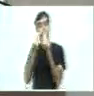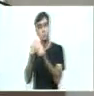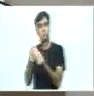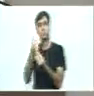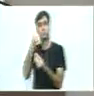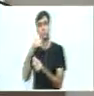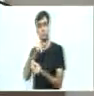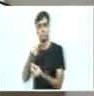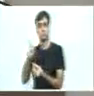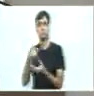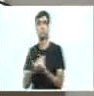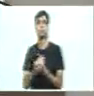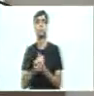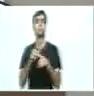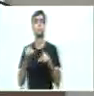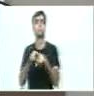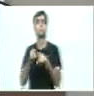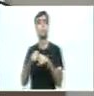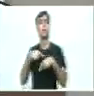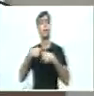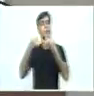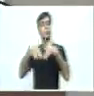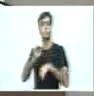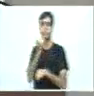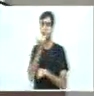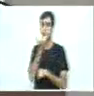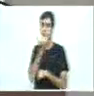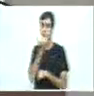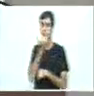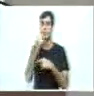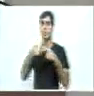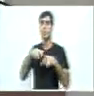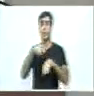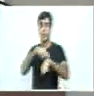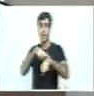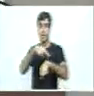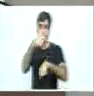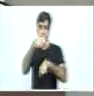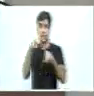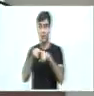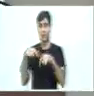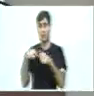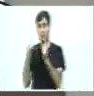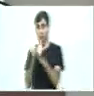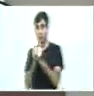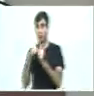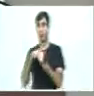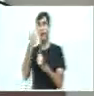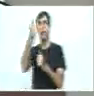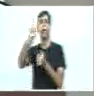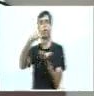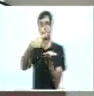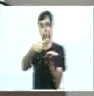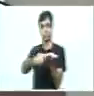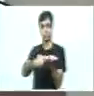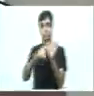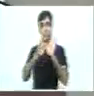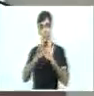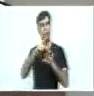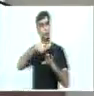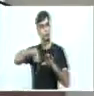presidente e, de antemão, eu vou me desculpar, porque às 7 horas, tanto eu como o doutor Avante temos um compromisso, mas